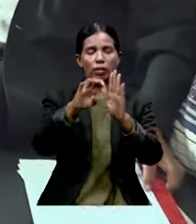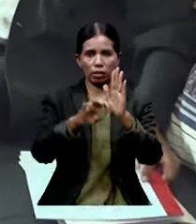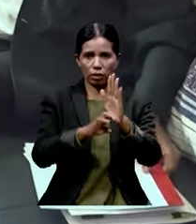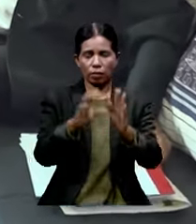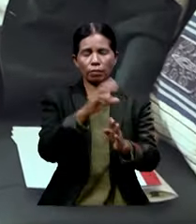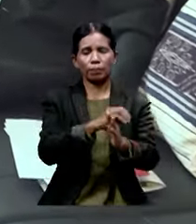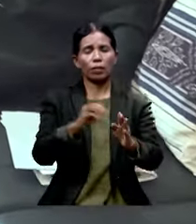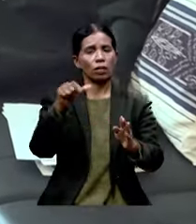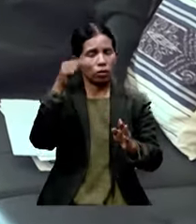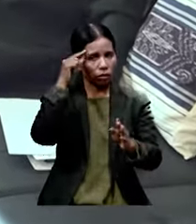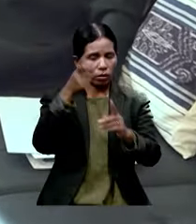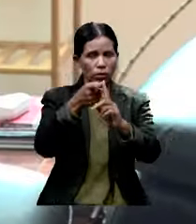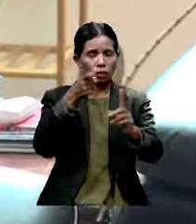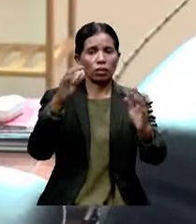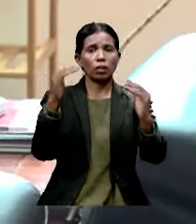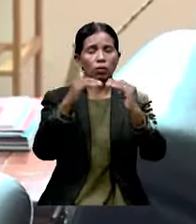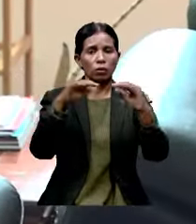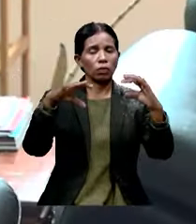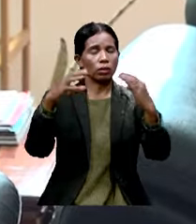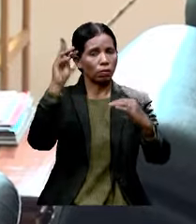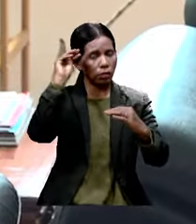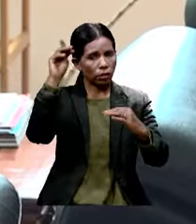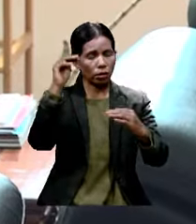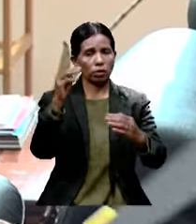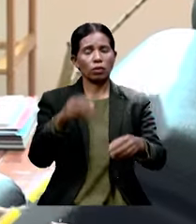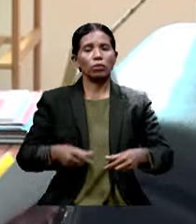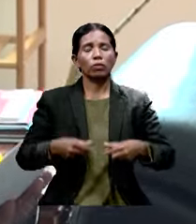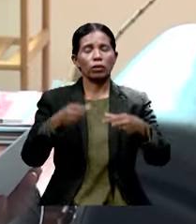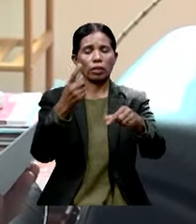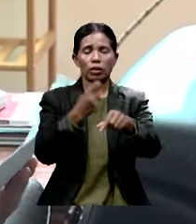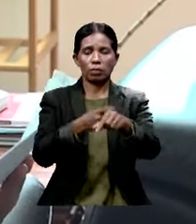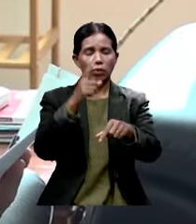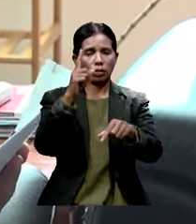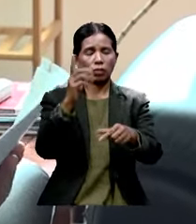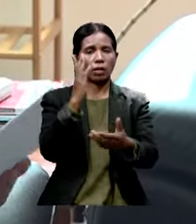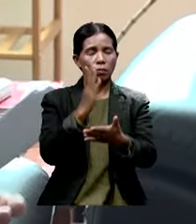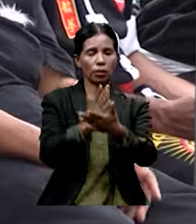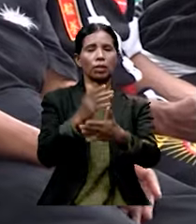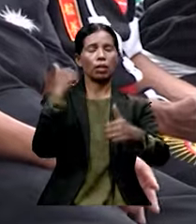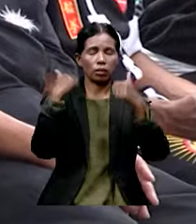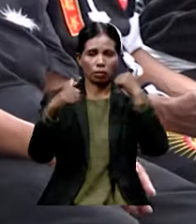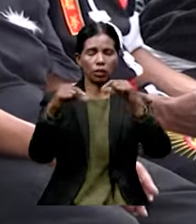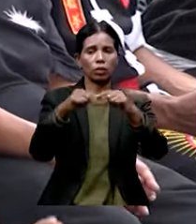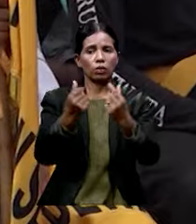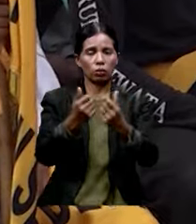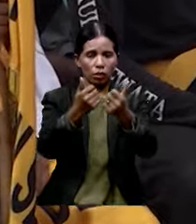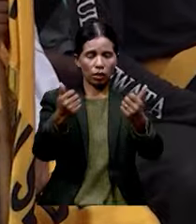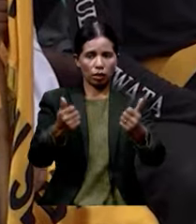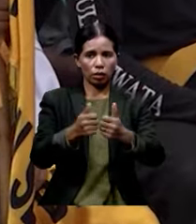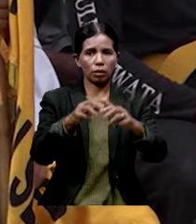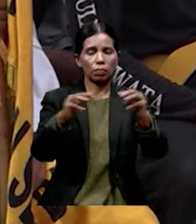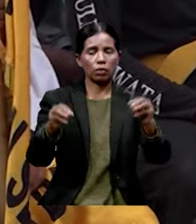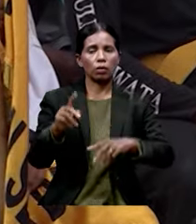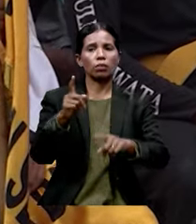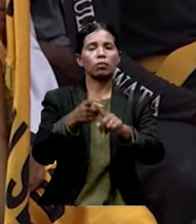Hateten, governo lhe houve reunião com seu ministro, decide aceitar a resolução ida, onde suspende a atividade do grupo Arte Marseille Batou